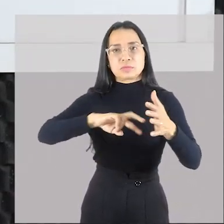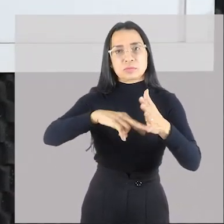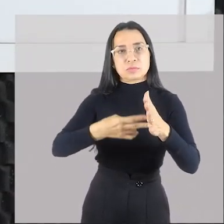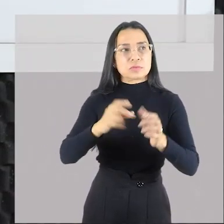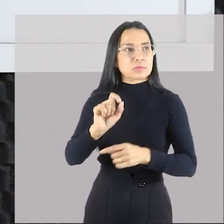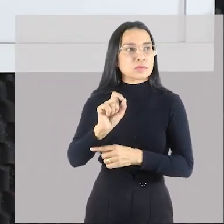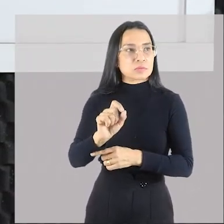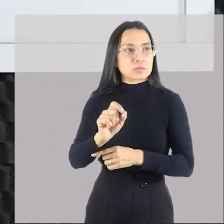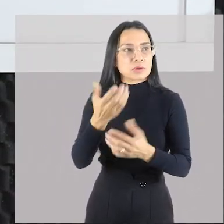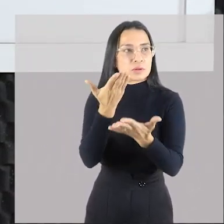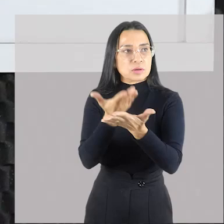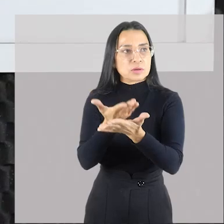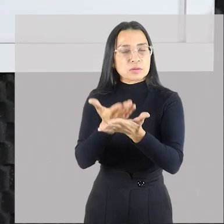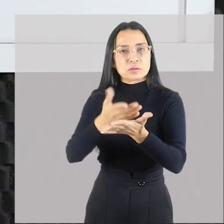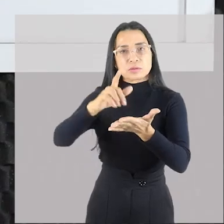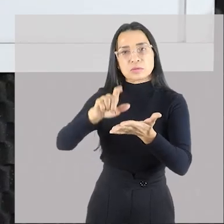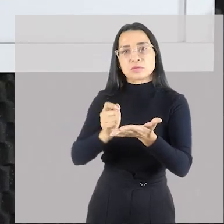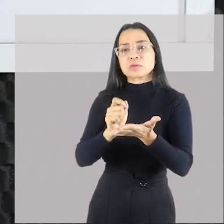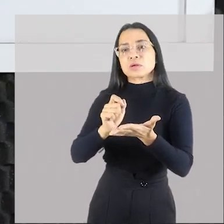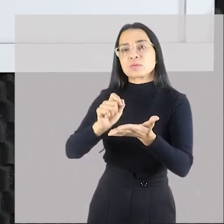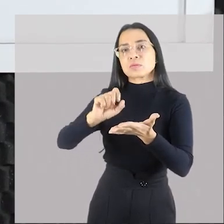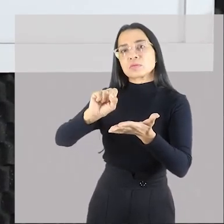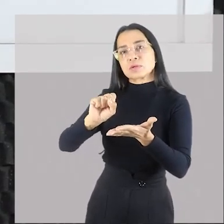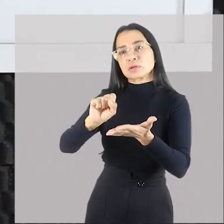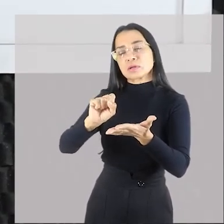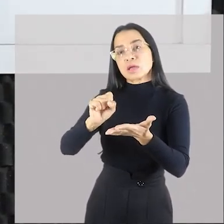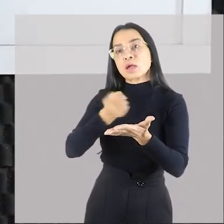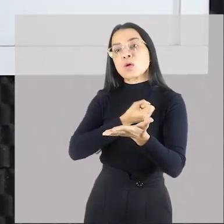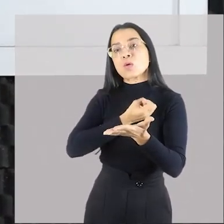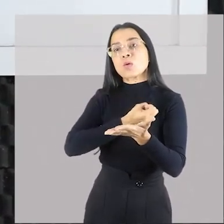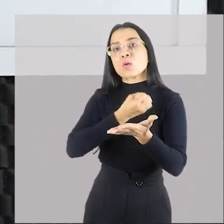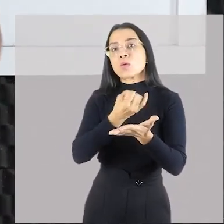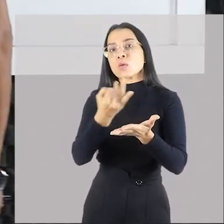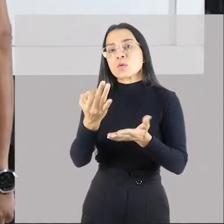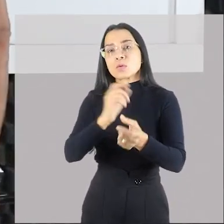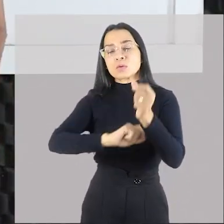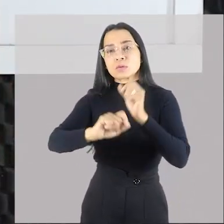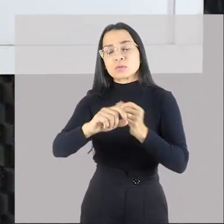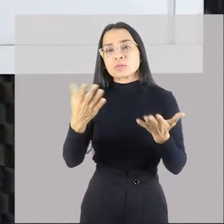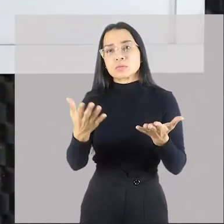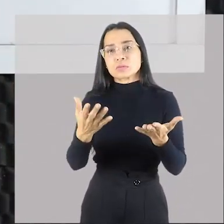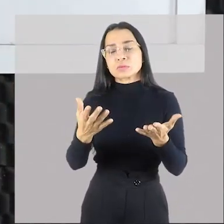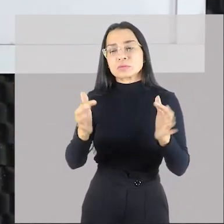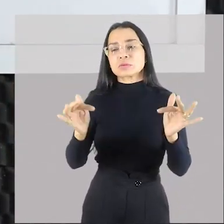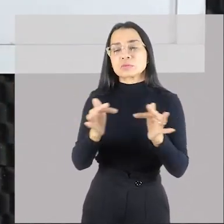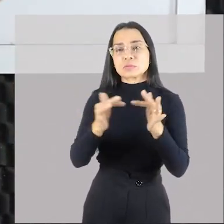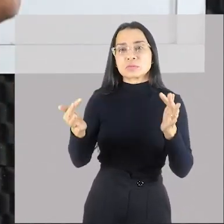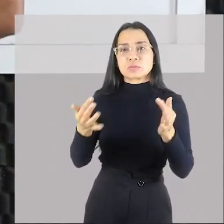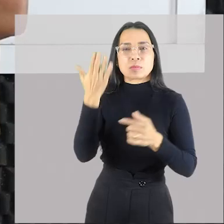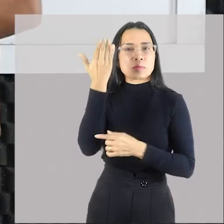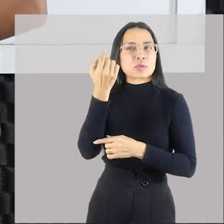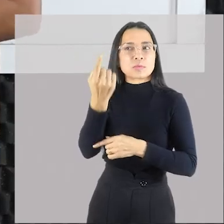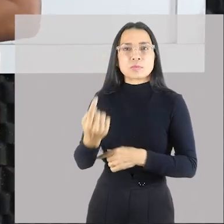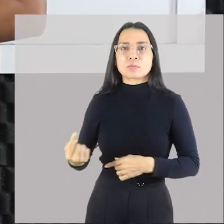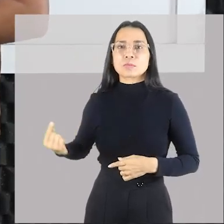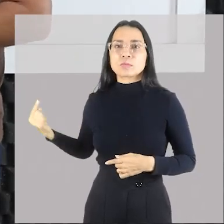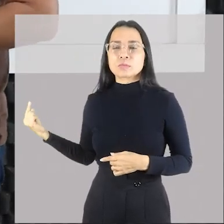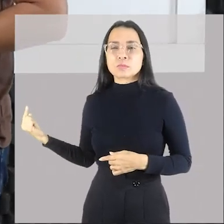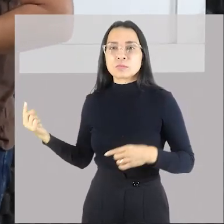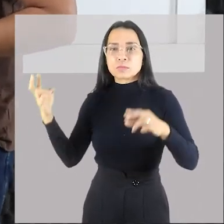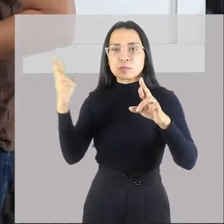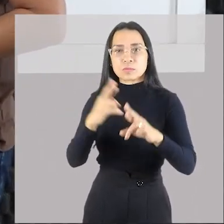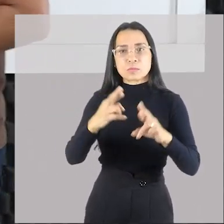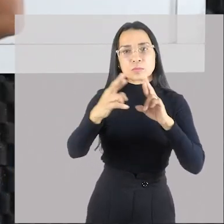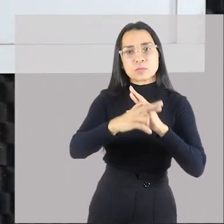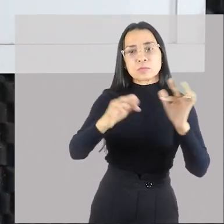aqui estudar o sinal da função. Ok? Então, estudar o sinal da função é saber isso aqui. Em relação à